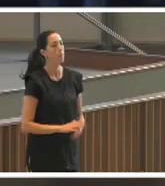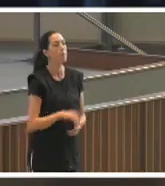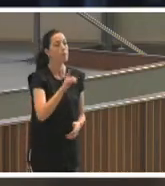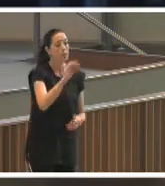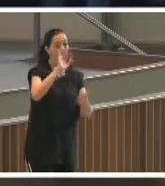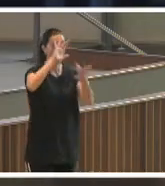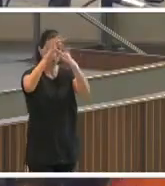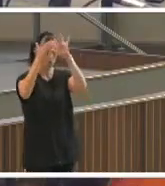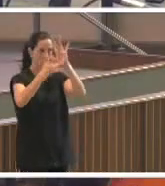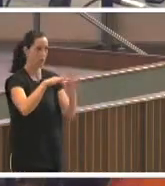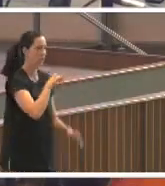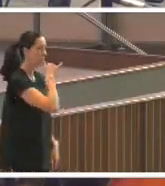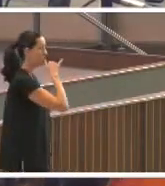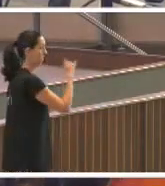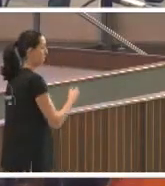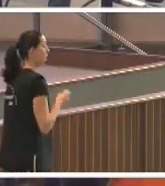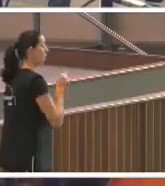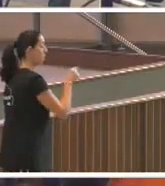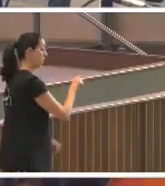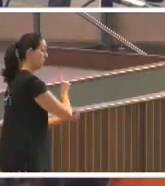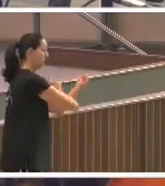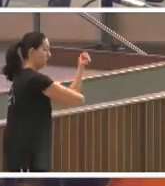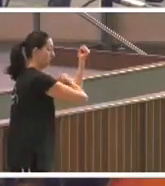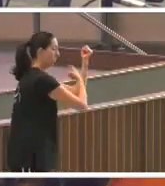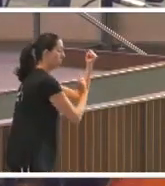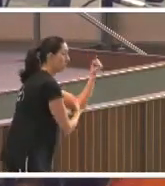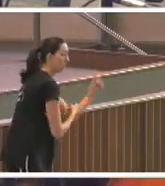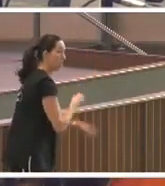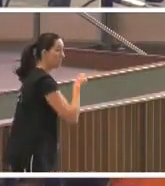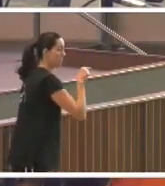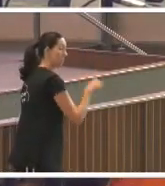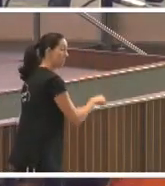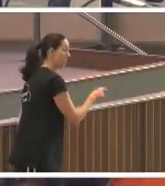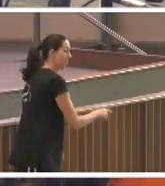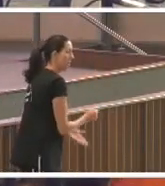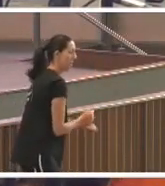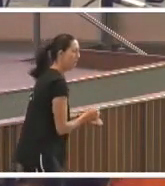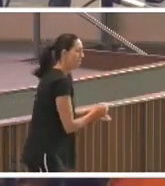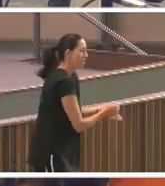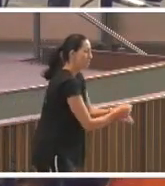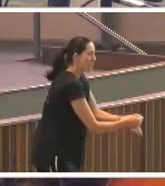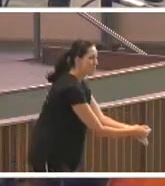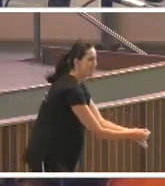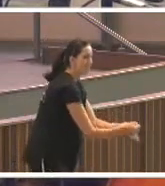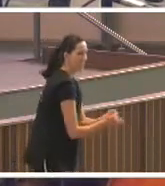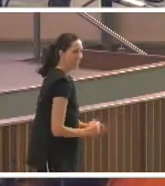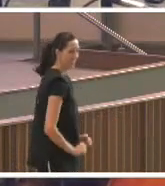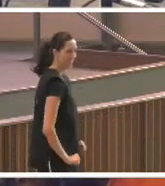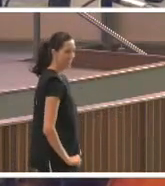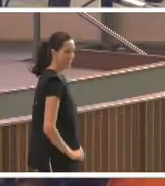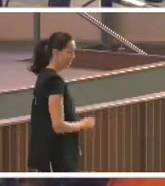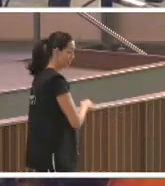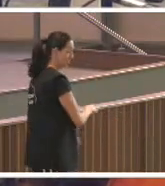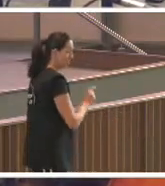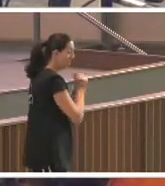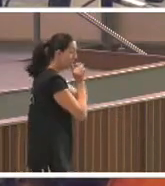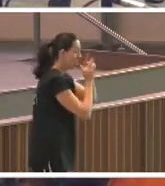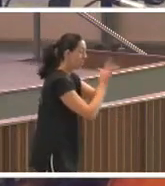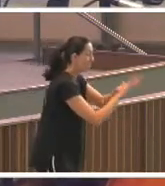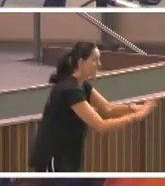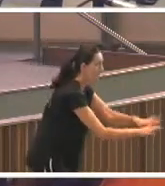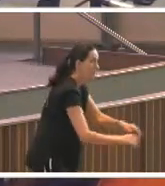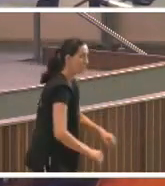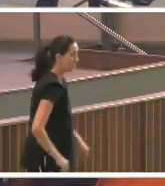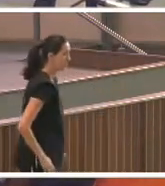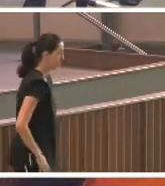dar uma carteirada aqui. Não é carteirada nenhuma. A gente é, na verdade, instrumento